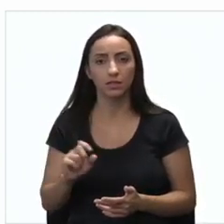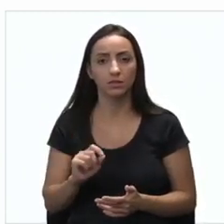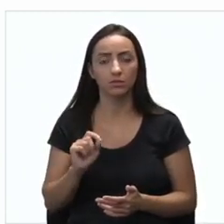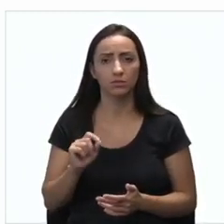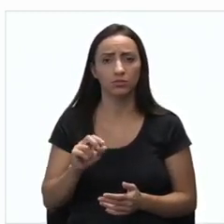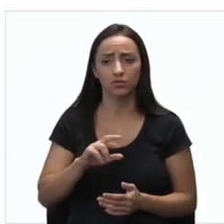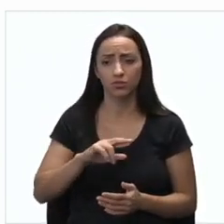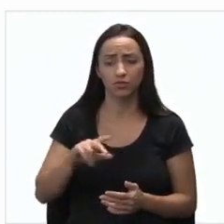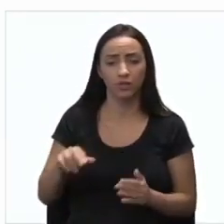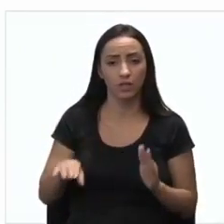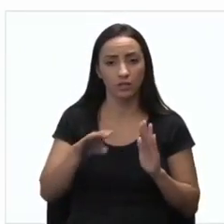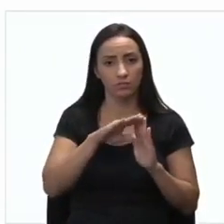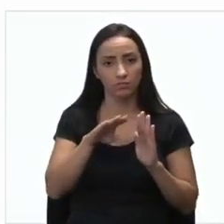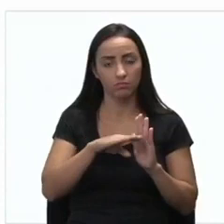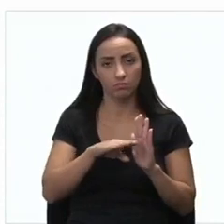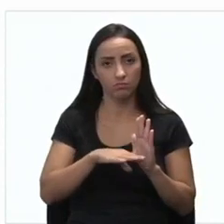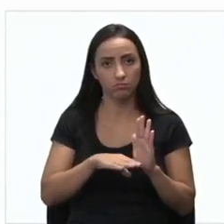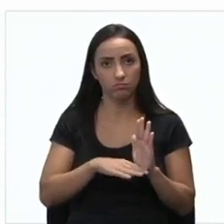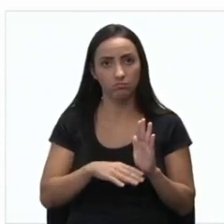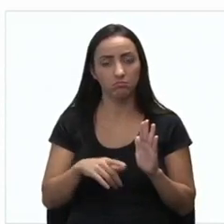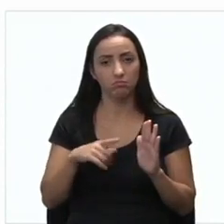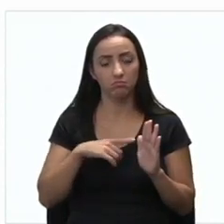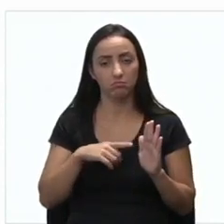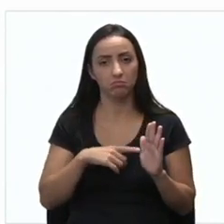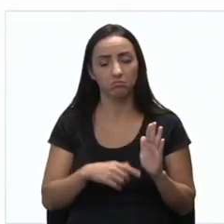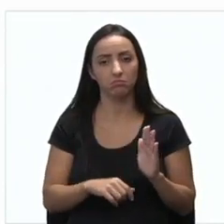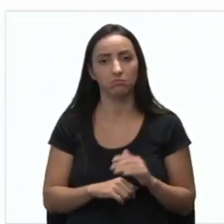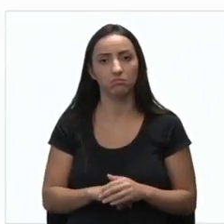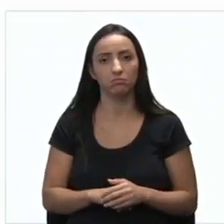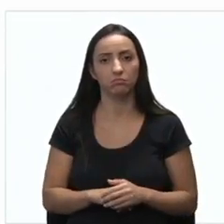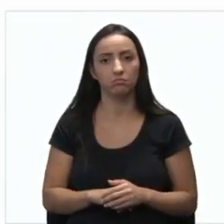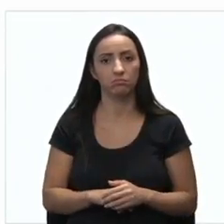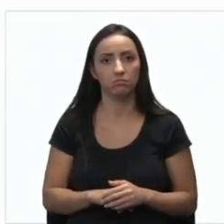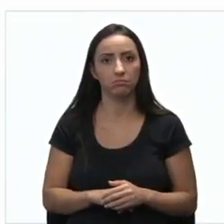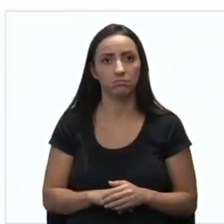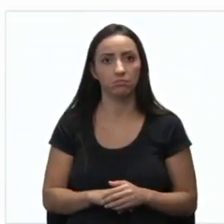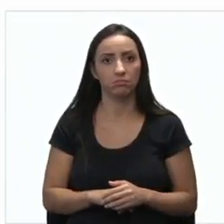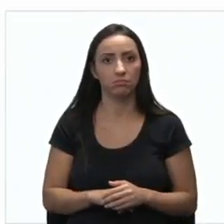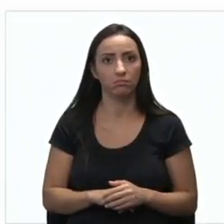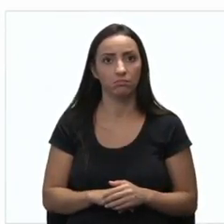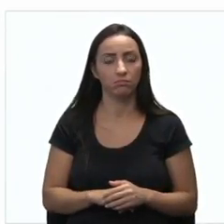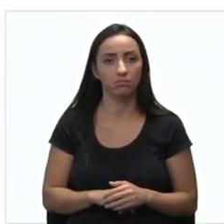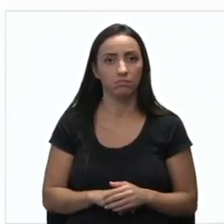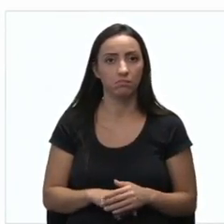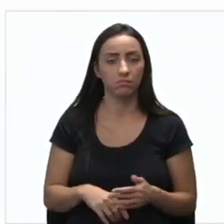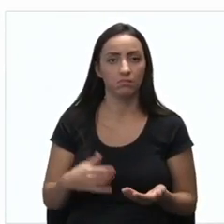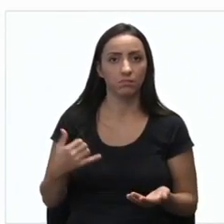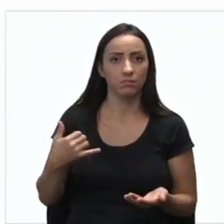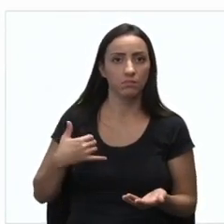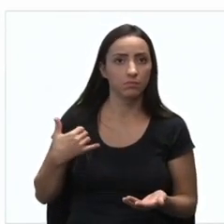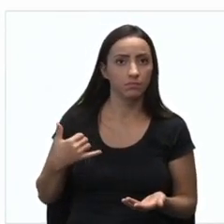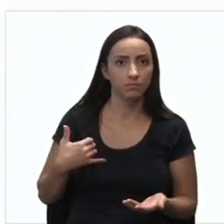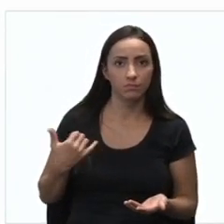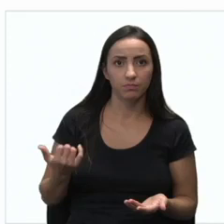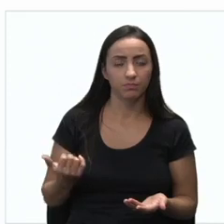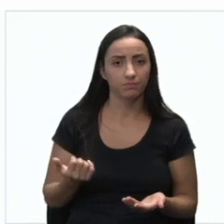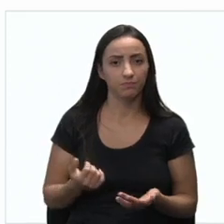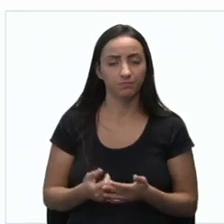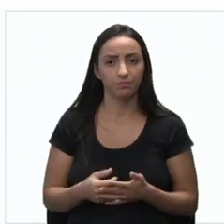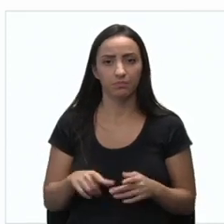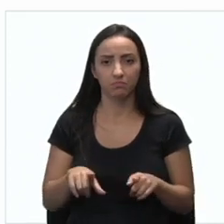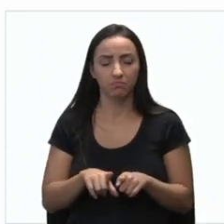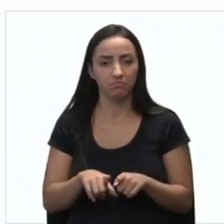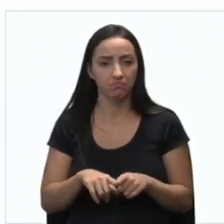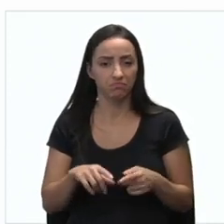em diferentes camadas, indo da camada mais próxima dos determinantes individuais até uma camada